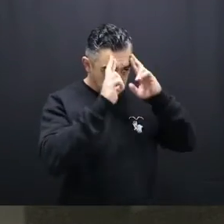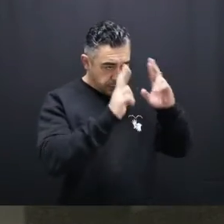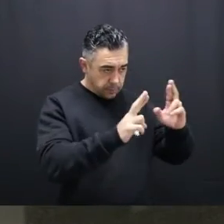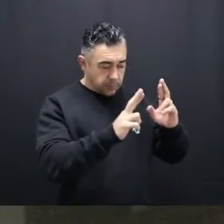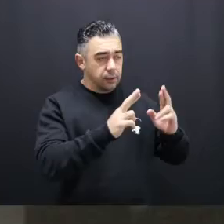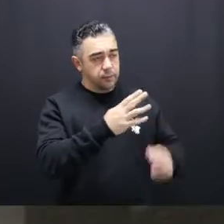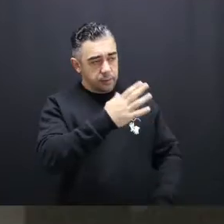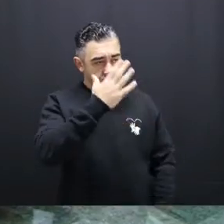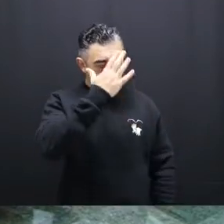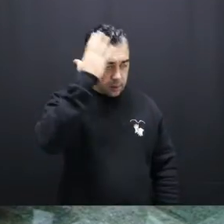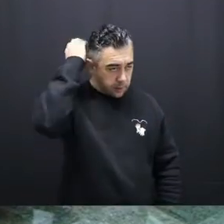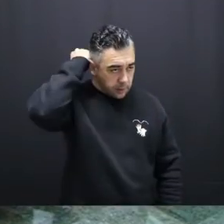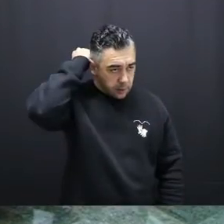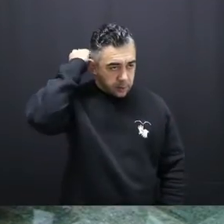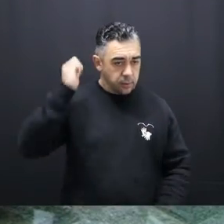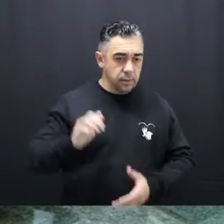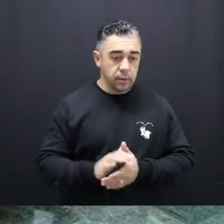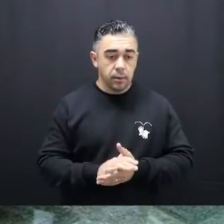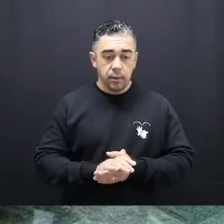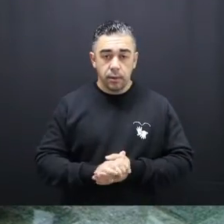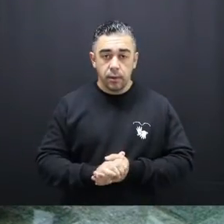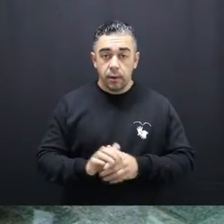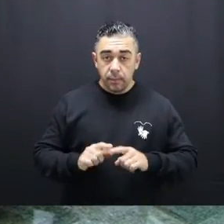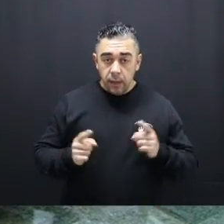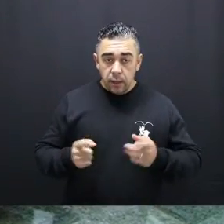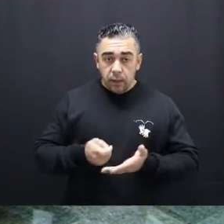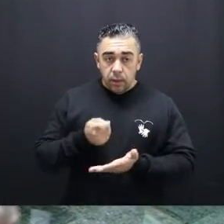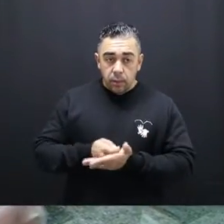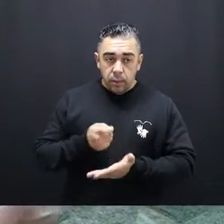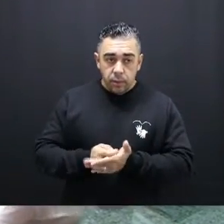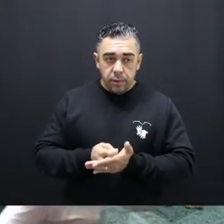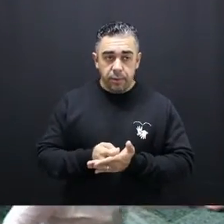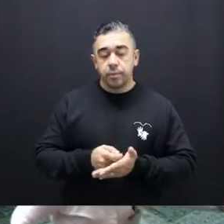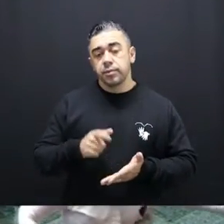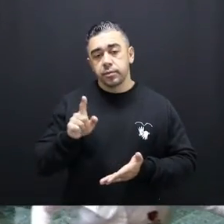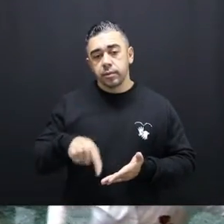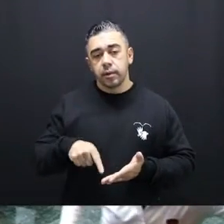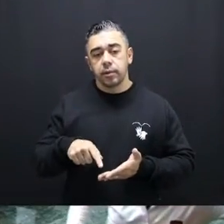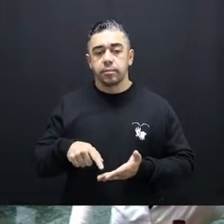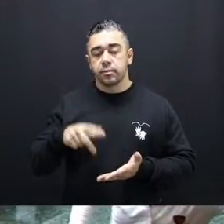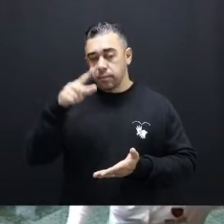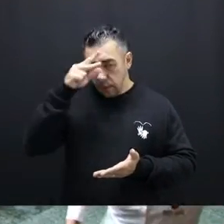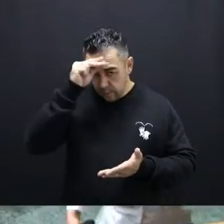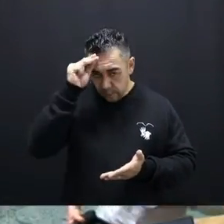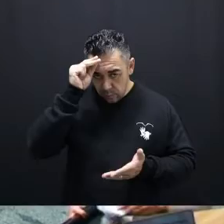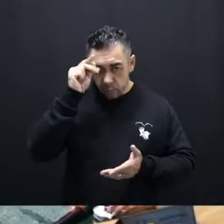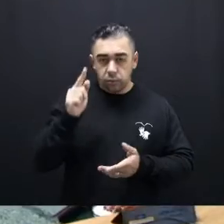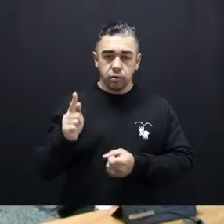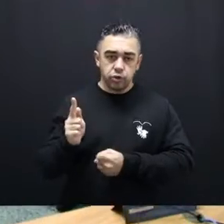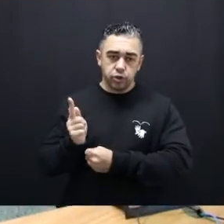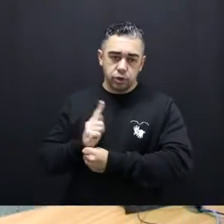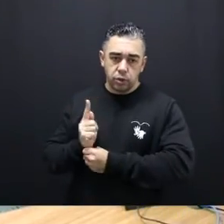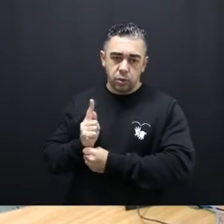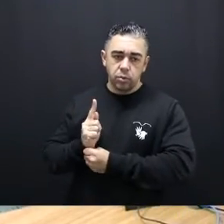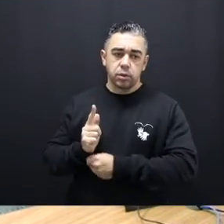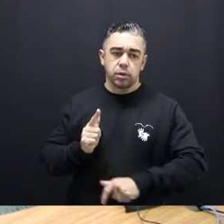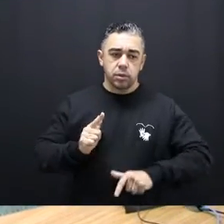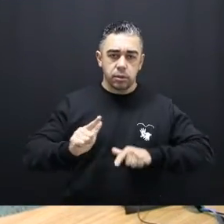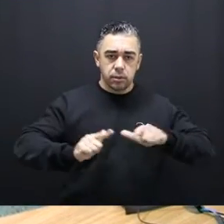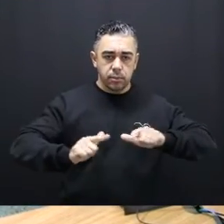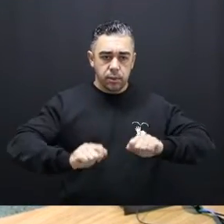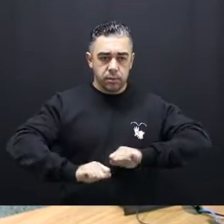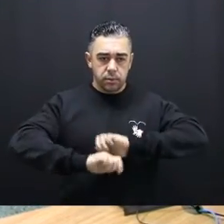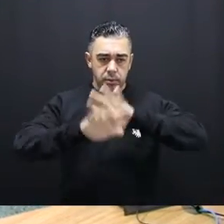cabelos é mas em ter aqui também o compromisso da gestão e trabalhar pela e pela